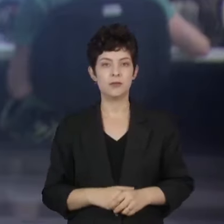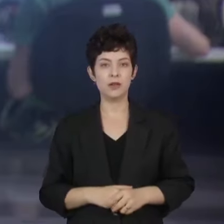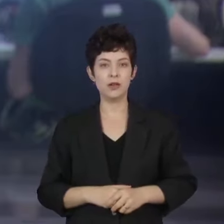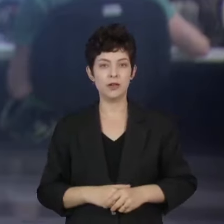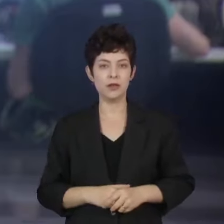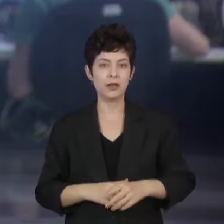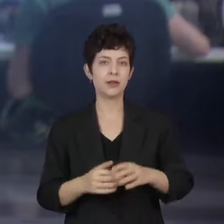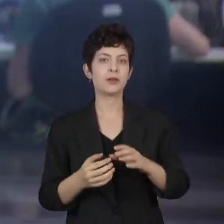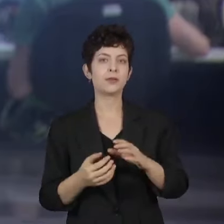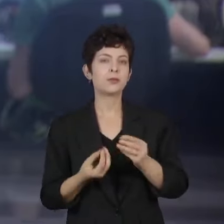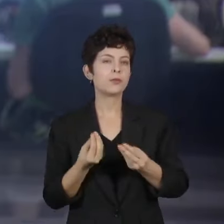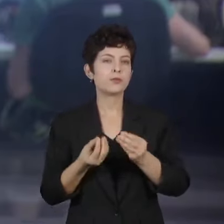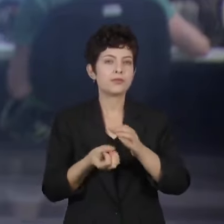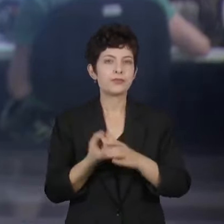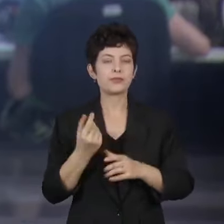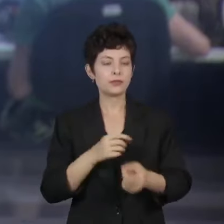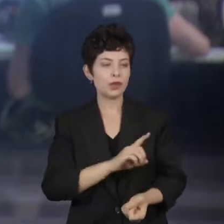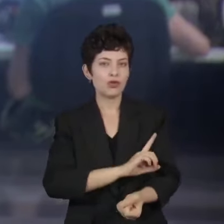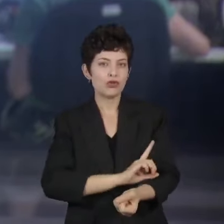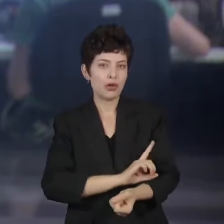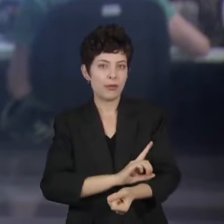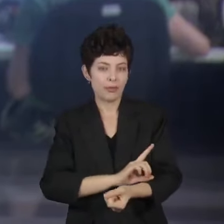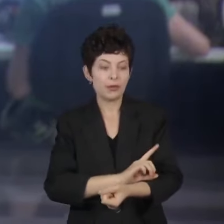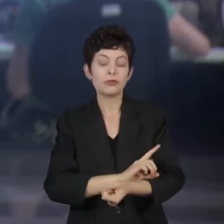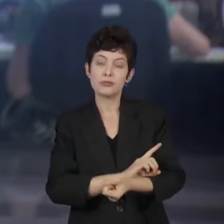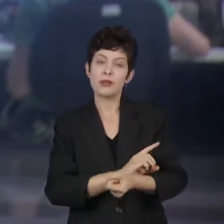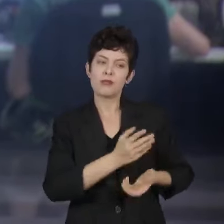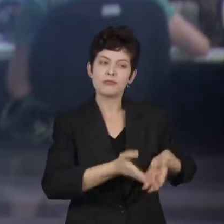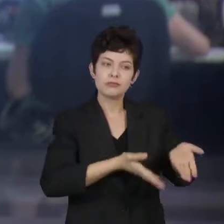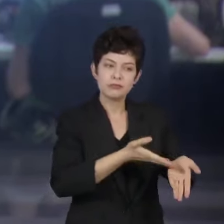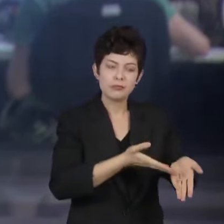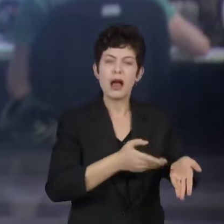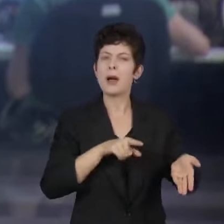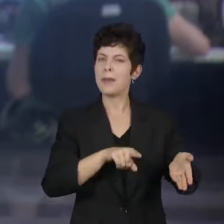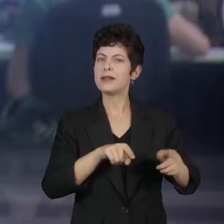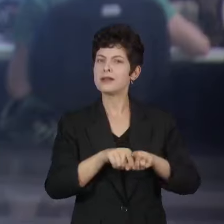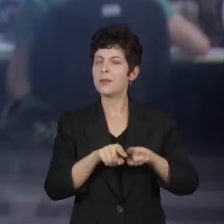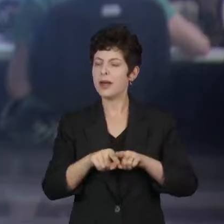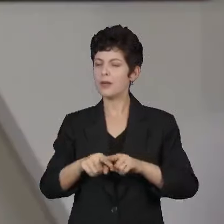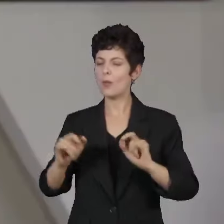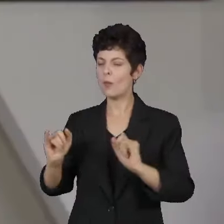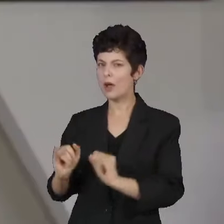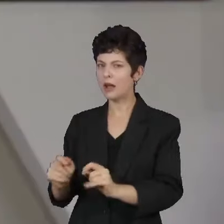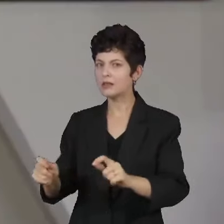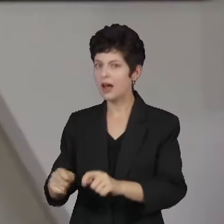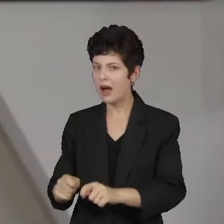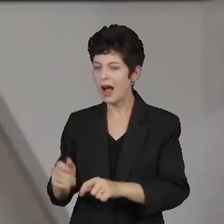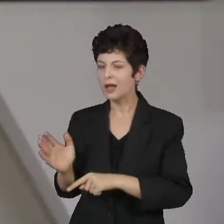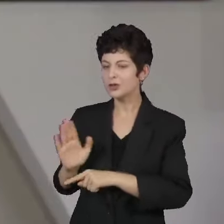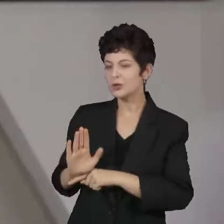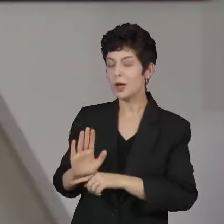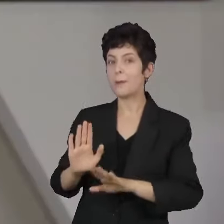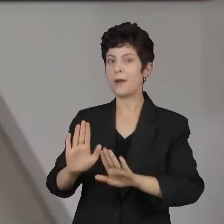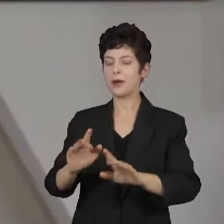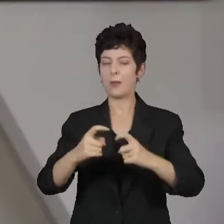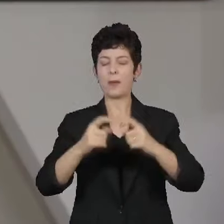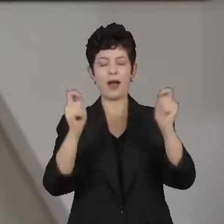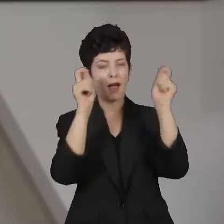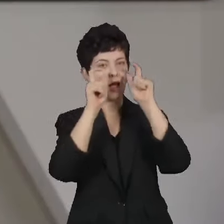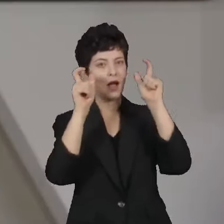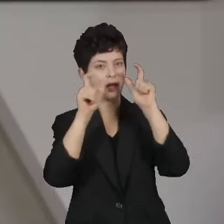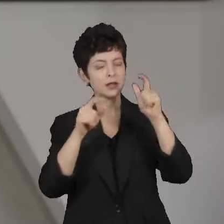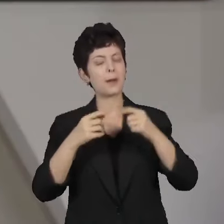Elas surgiram para tratar o diabetes tipo 2, mas servem também para perda de peso. Só que os médicos alertam